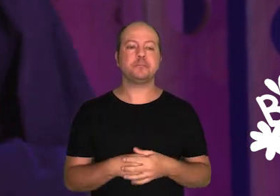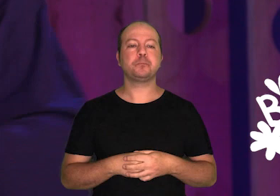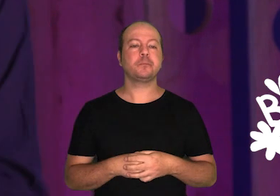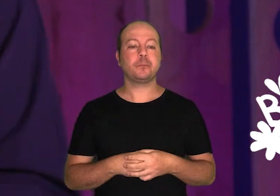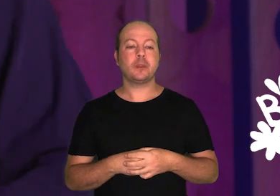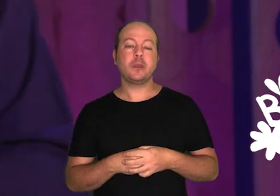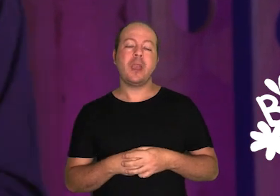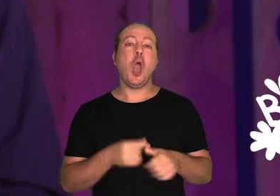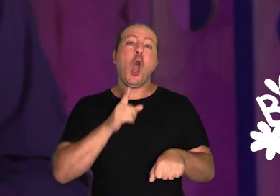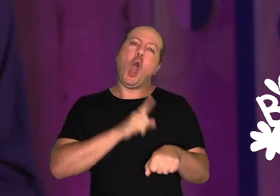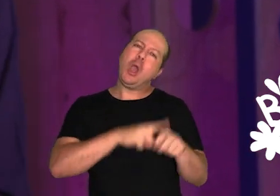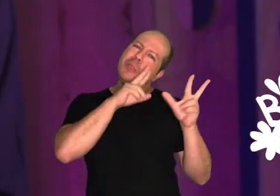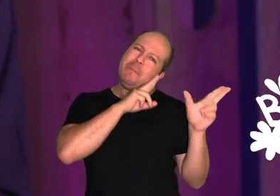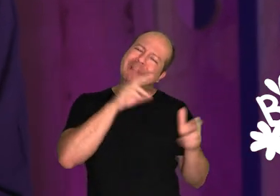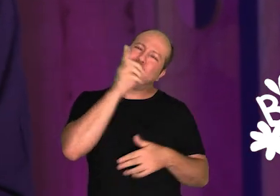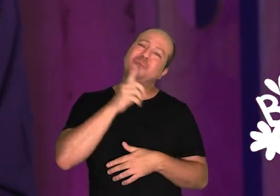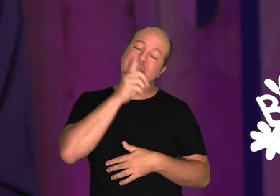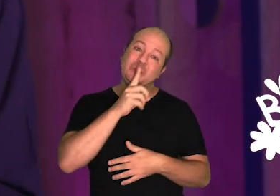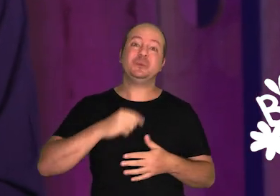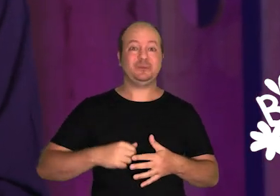assim, hora de dormir domingo.